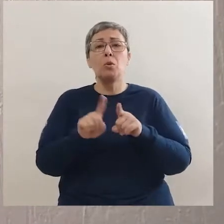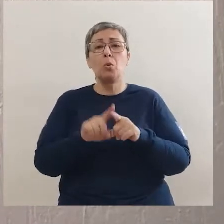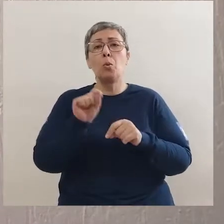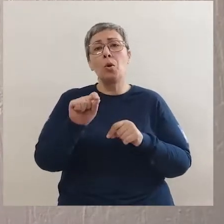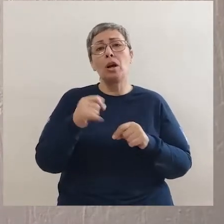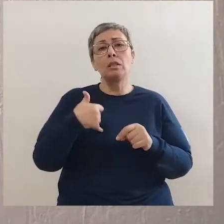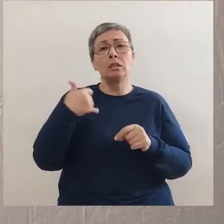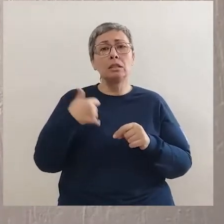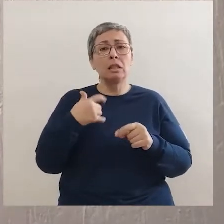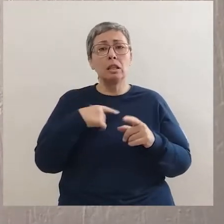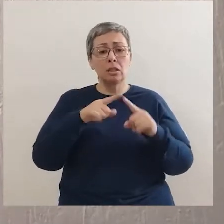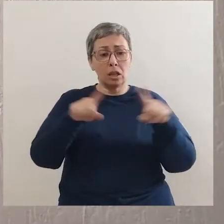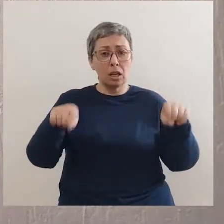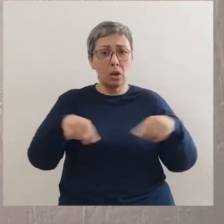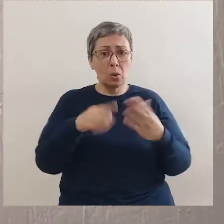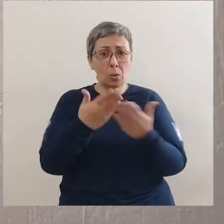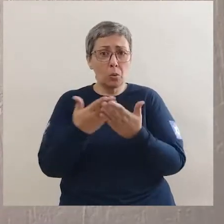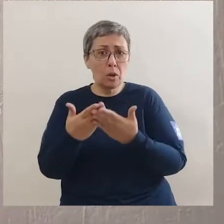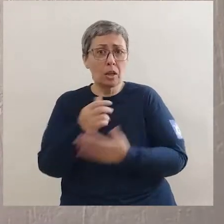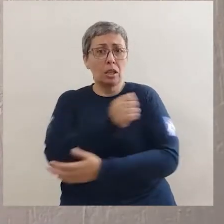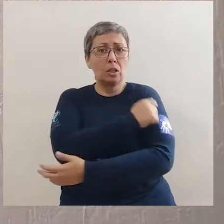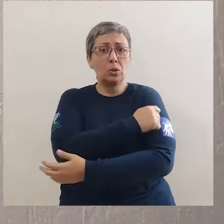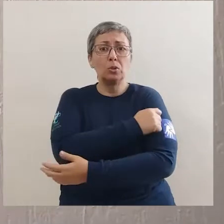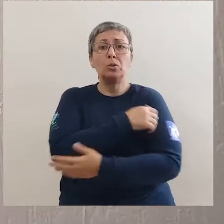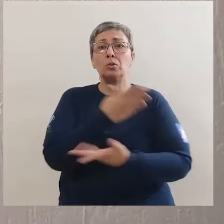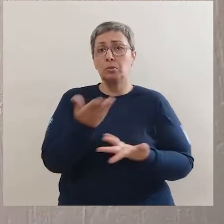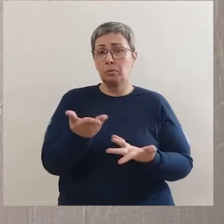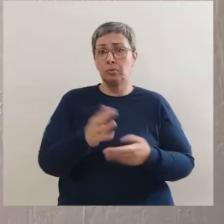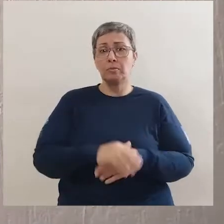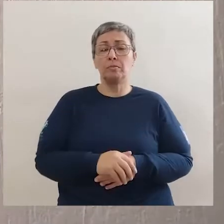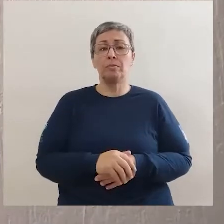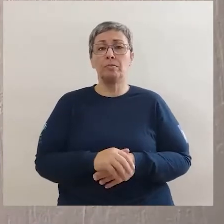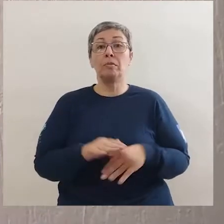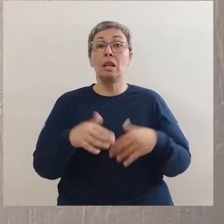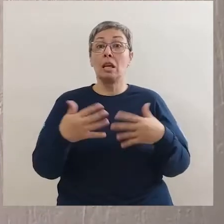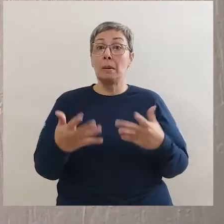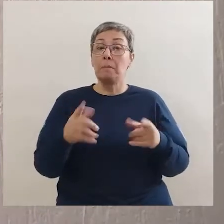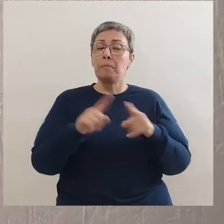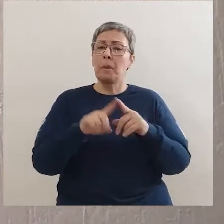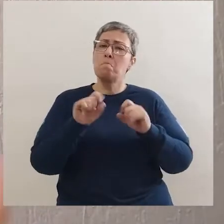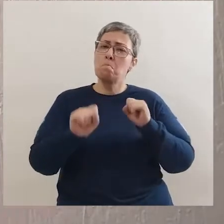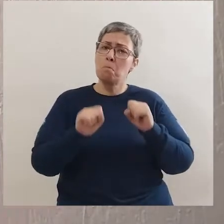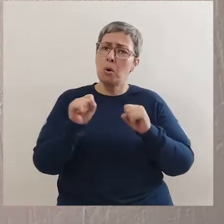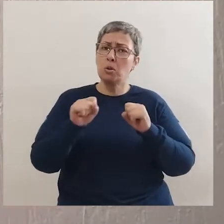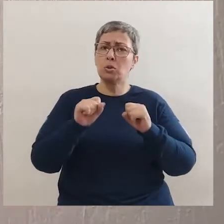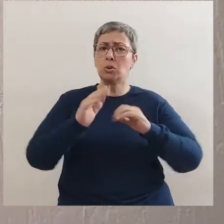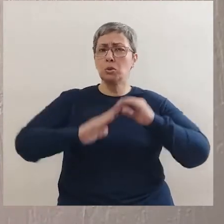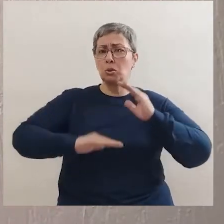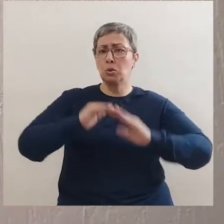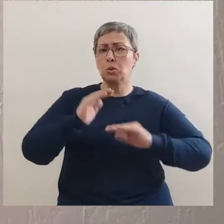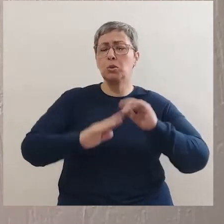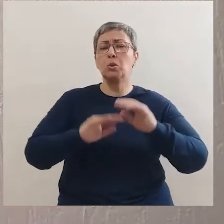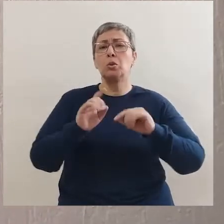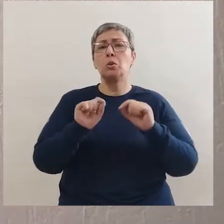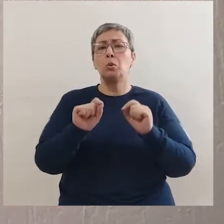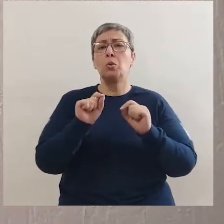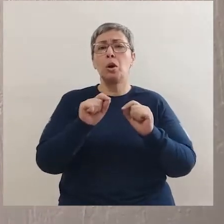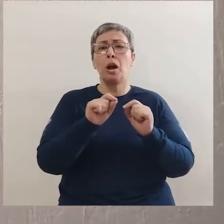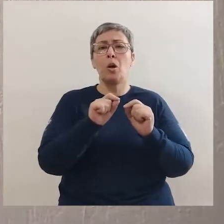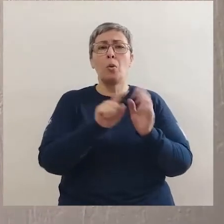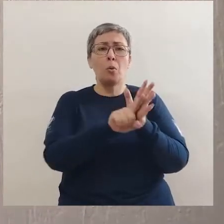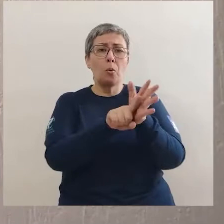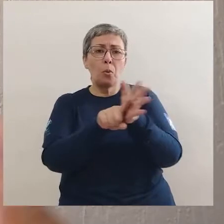sua sala de aula, dos alunos e das alunas da sala de aula? Bom, a gente pode fazer esse exercício coletando